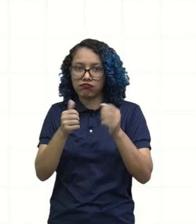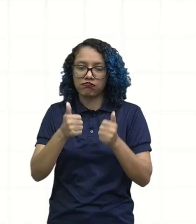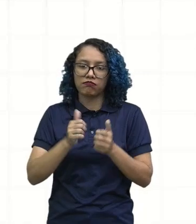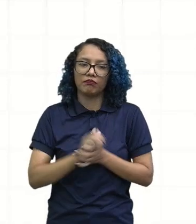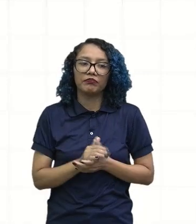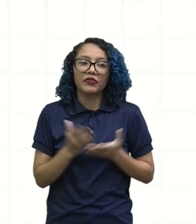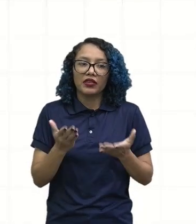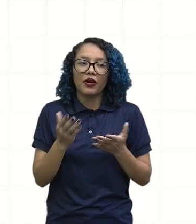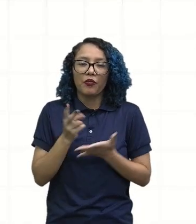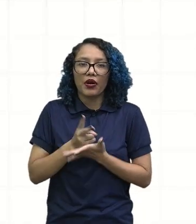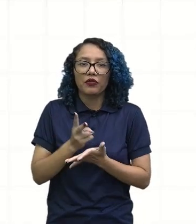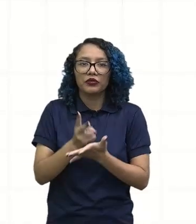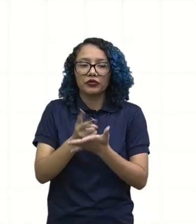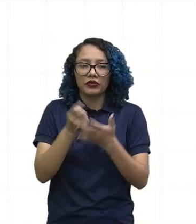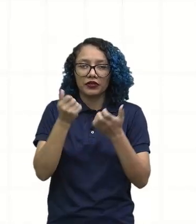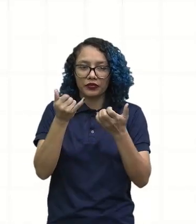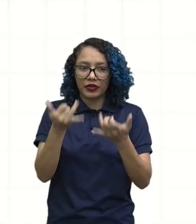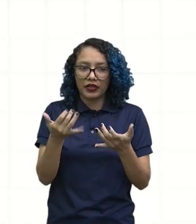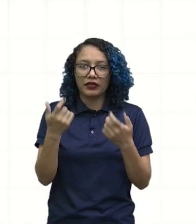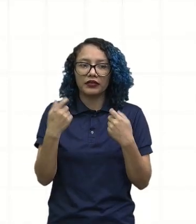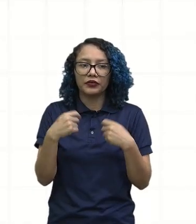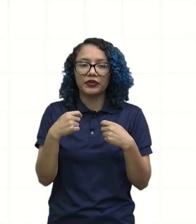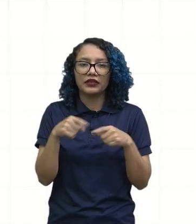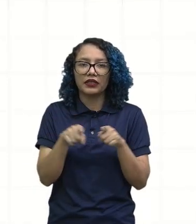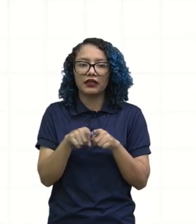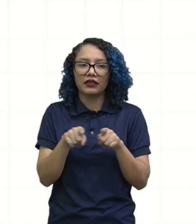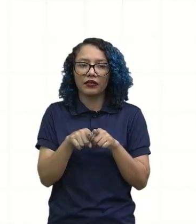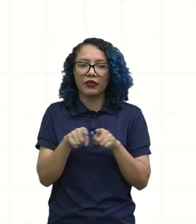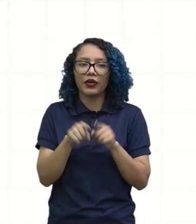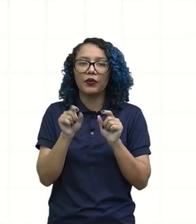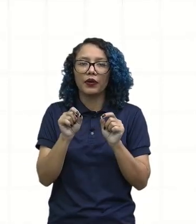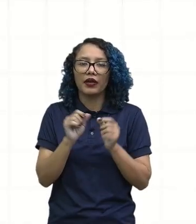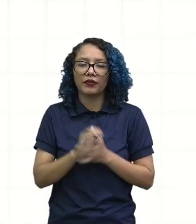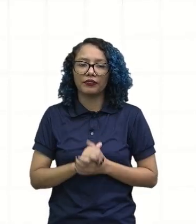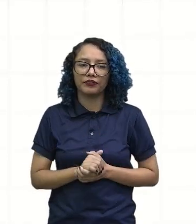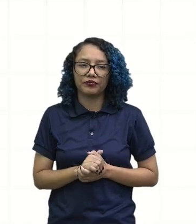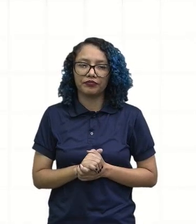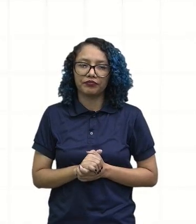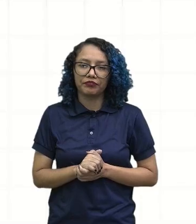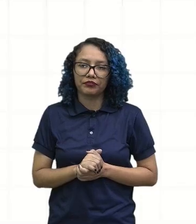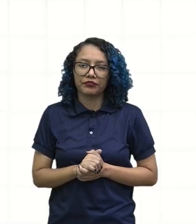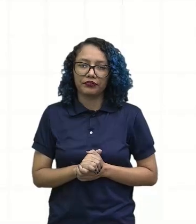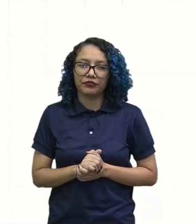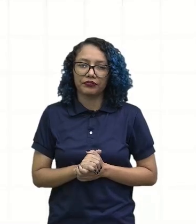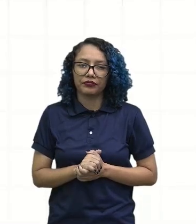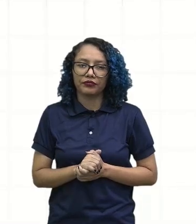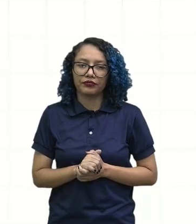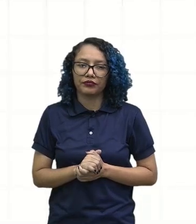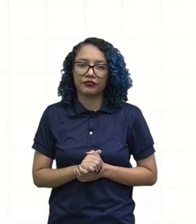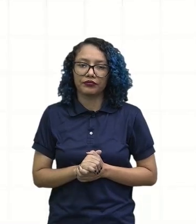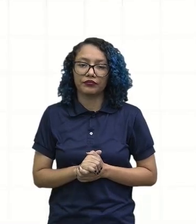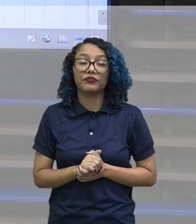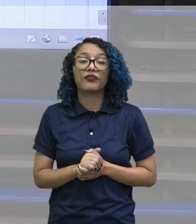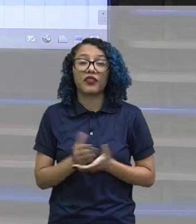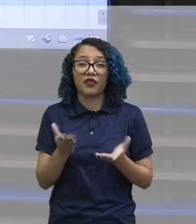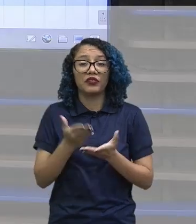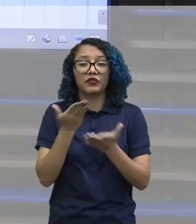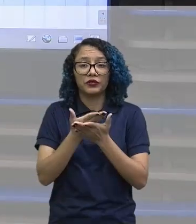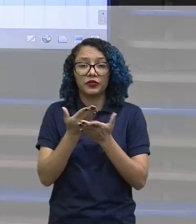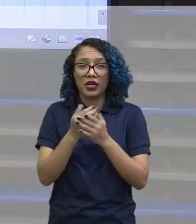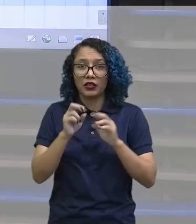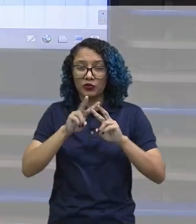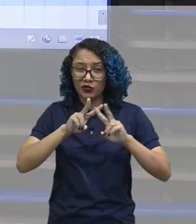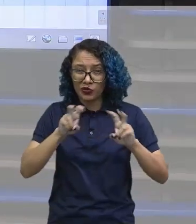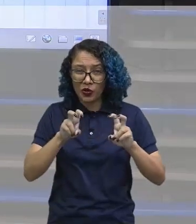para continuarmos falando de ângulos aqui, pessoal, nós vamos tratar um tema bem legal, que nós vamos falar de ângulos notáveis,